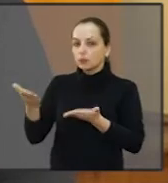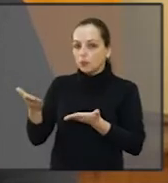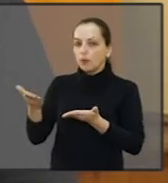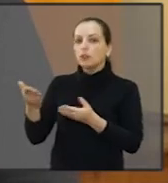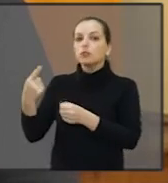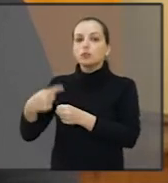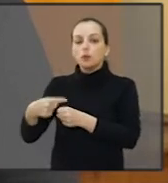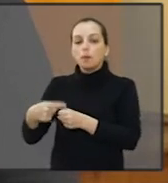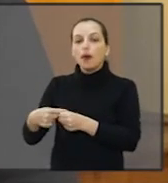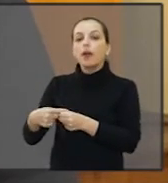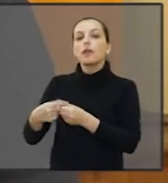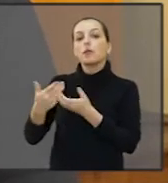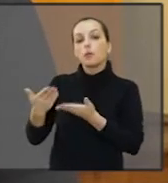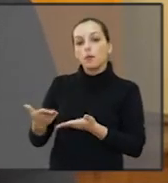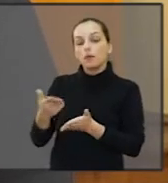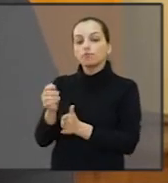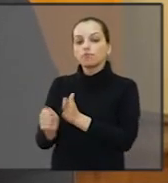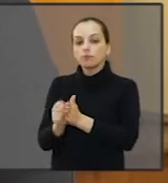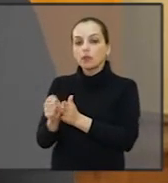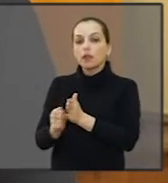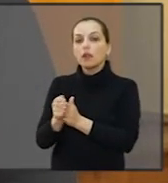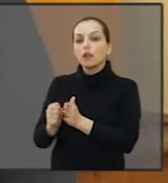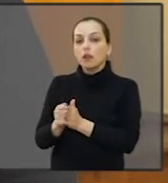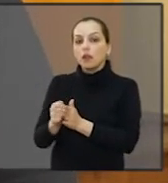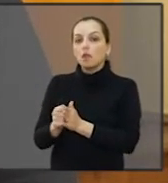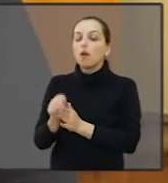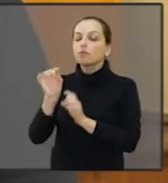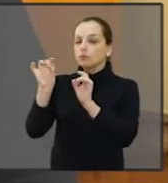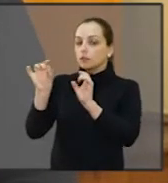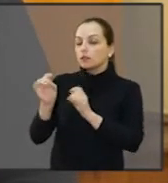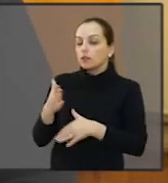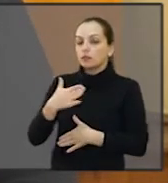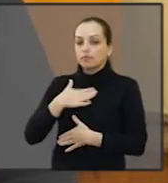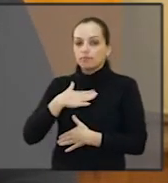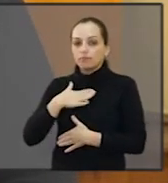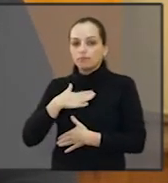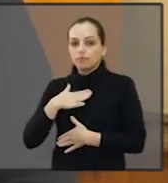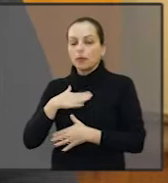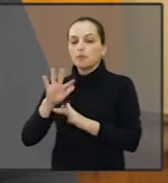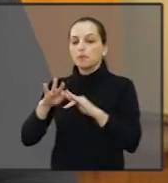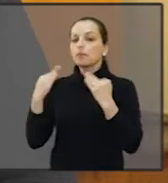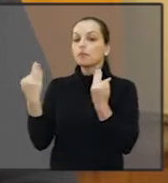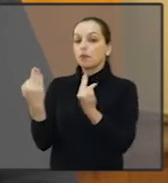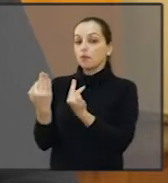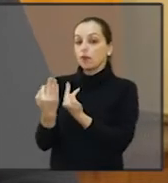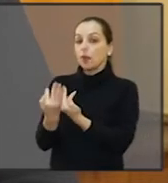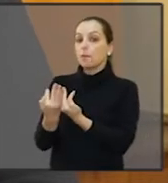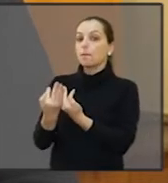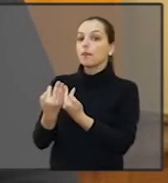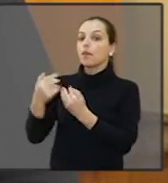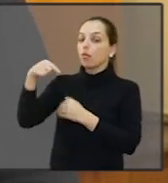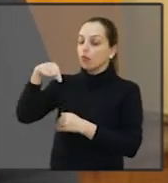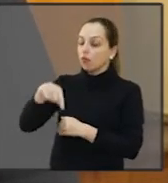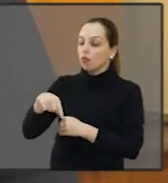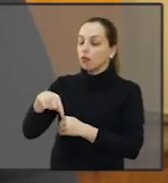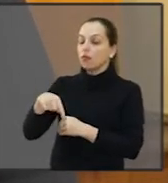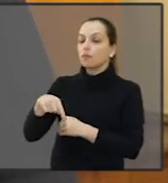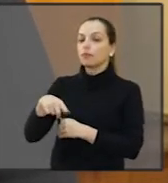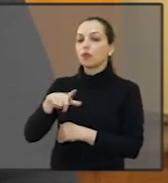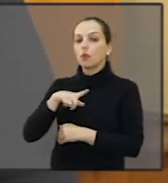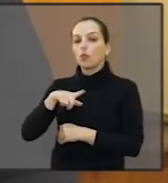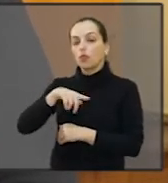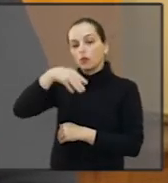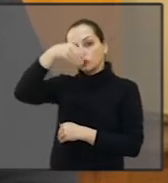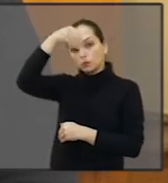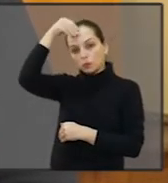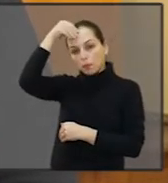Melhado e dizer que a cidade de Araraquara é uma cidade muito especial para mim, né? Minha família toda mora aqui, tenho muitos sobrinhos, sou de